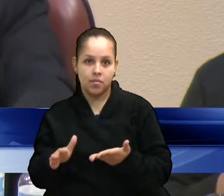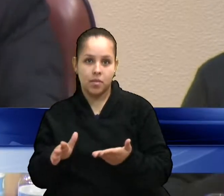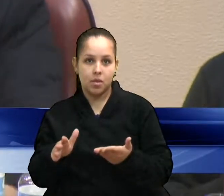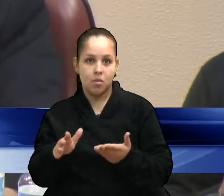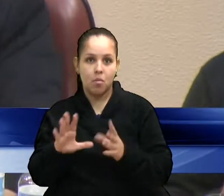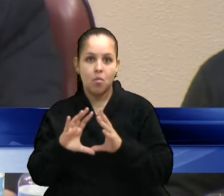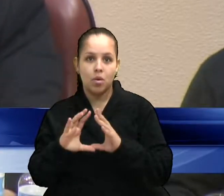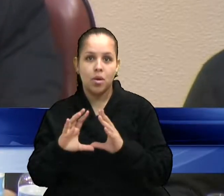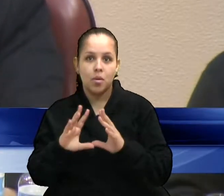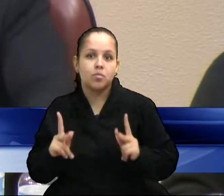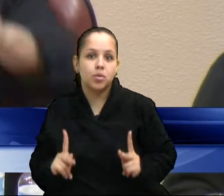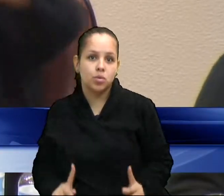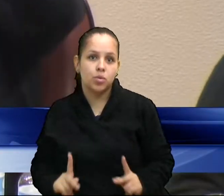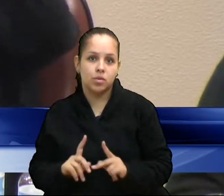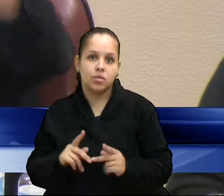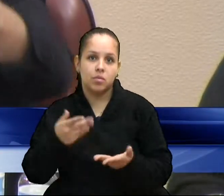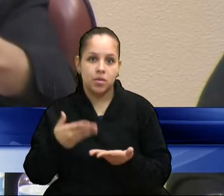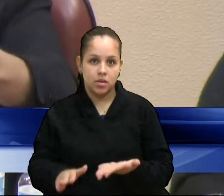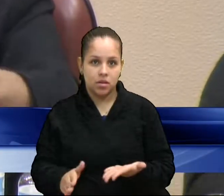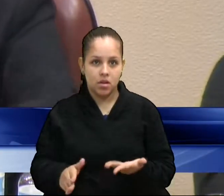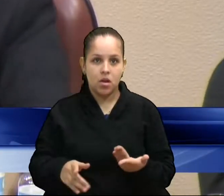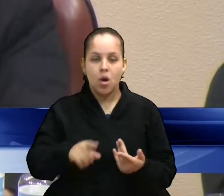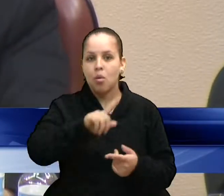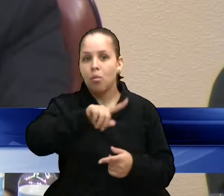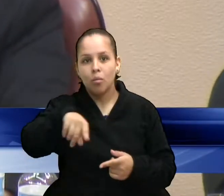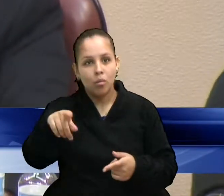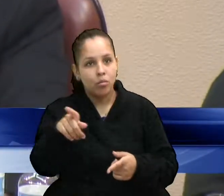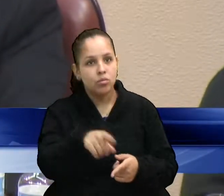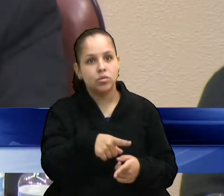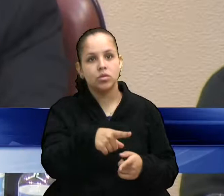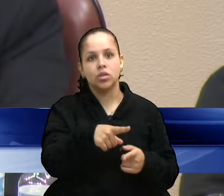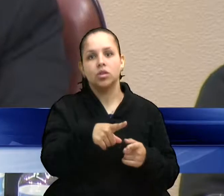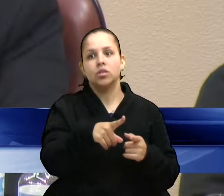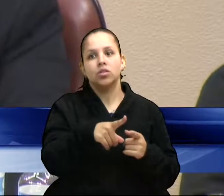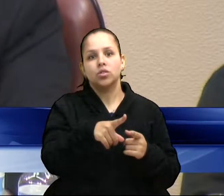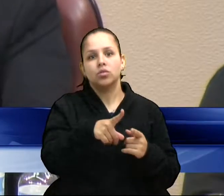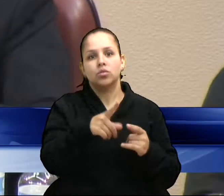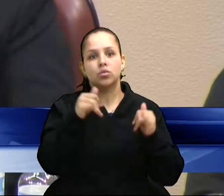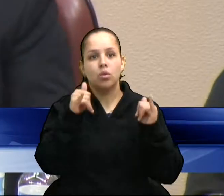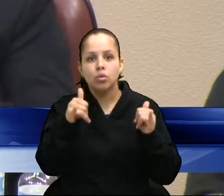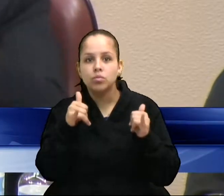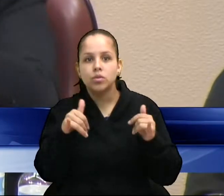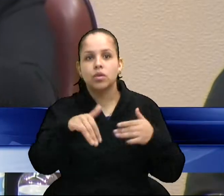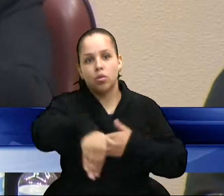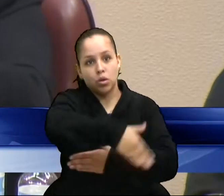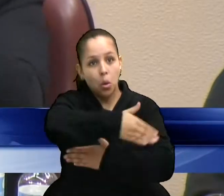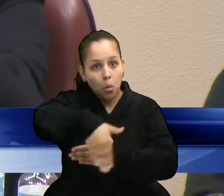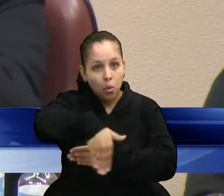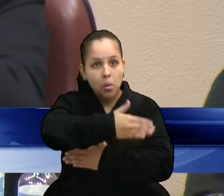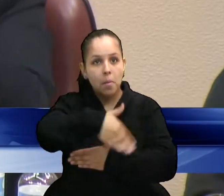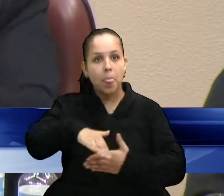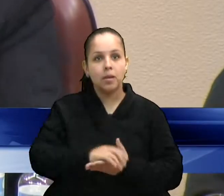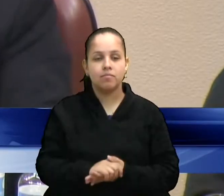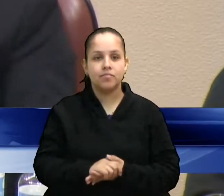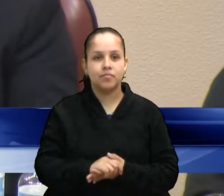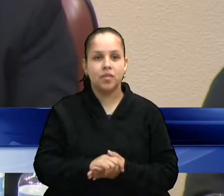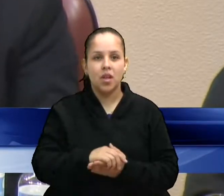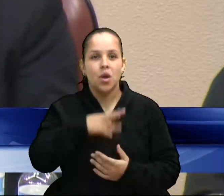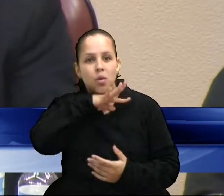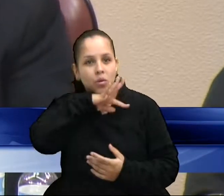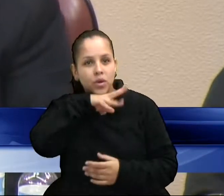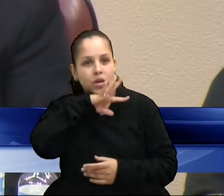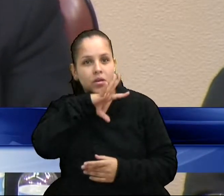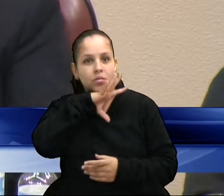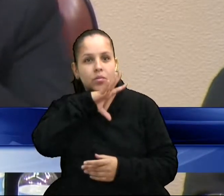linha, a duração, tempo útil dos ônibus. Então isso acabou prejudicando a população de forma indireta e direta